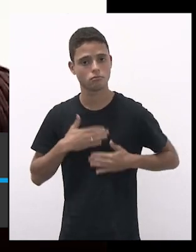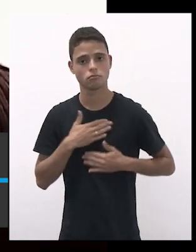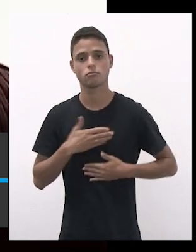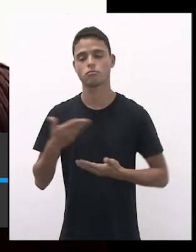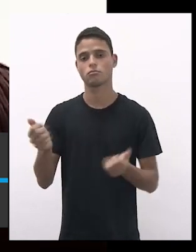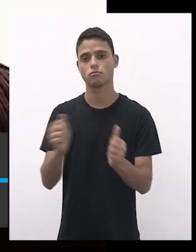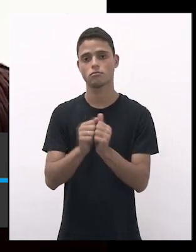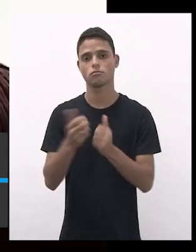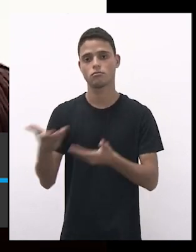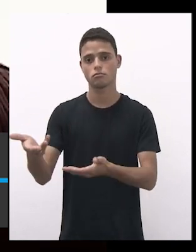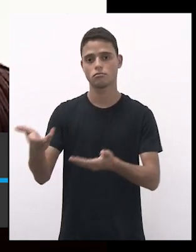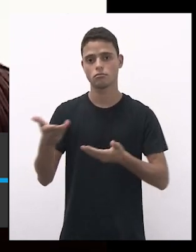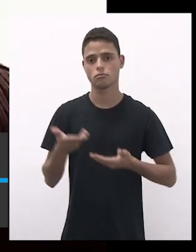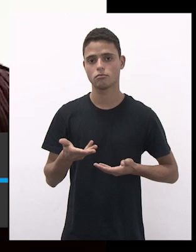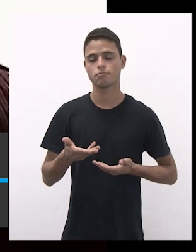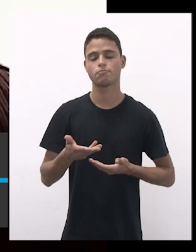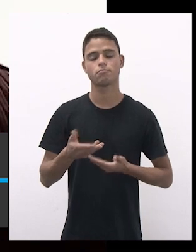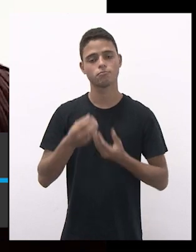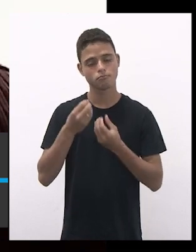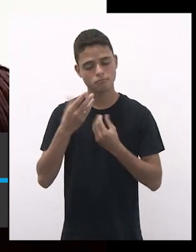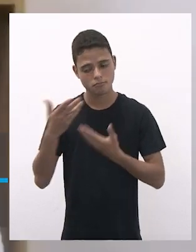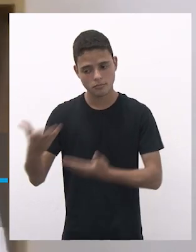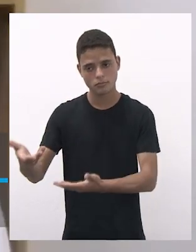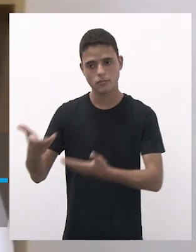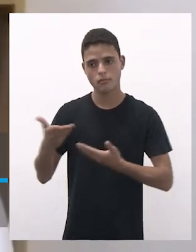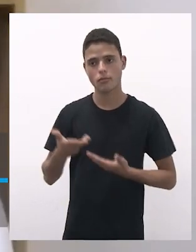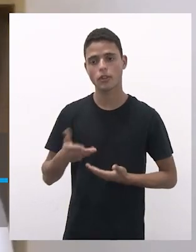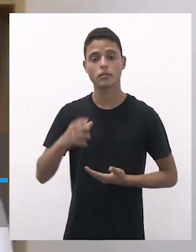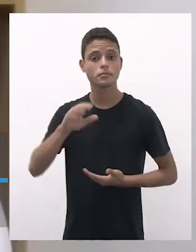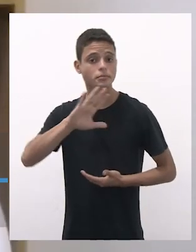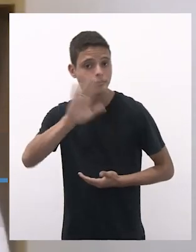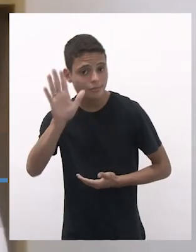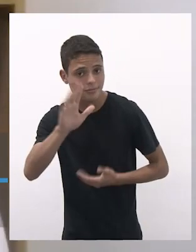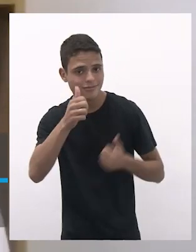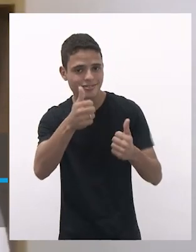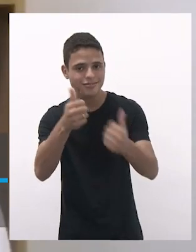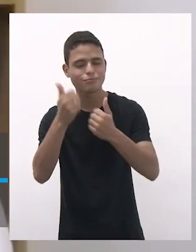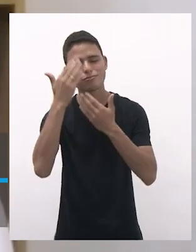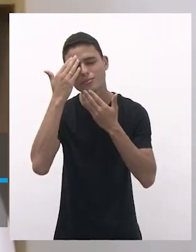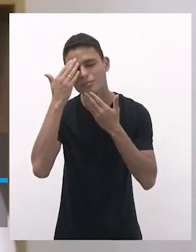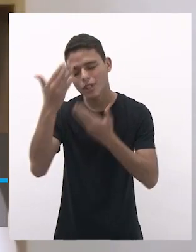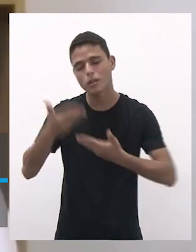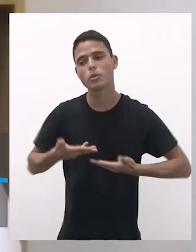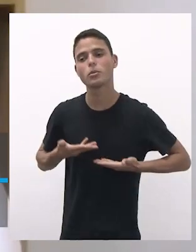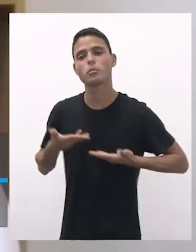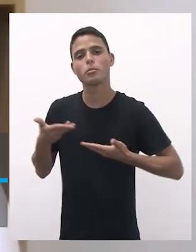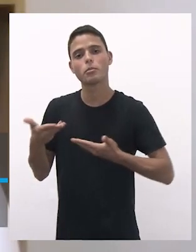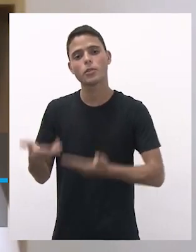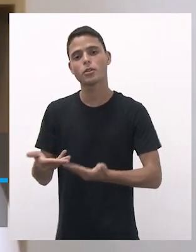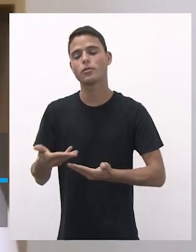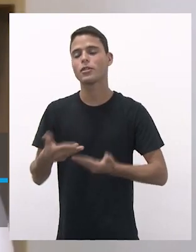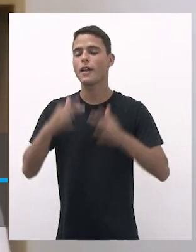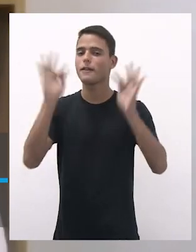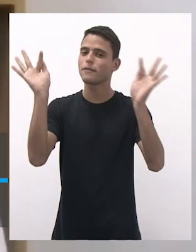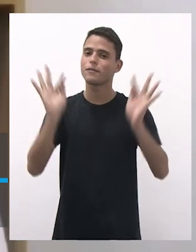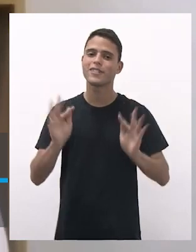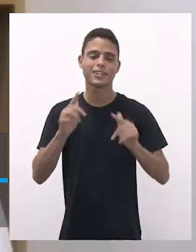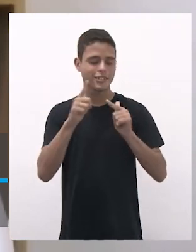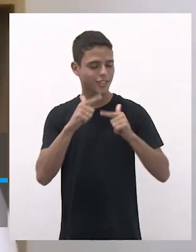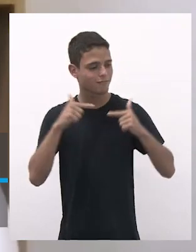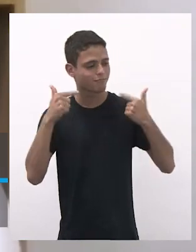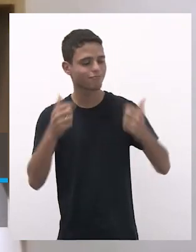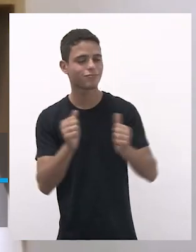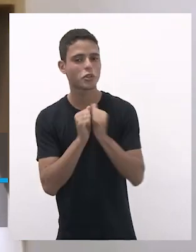conosco. Seja muito bem-vinda, Oi, Janaína. tudo bem, Edivânia? Obrigada pelo convite. Uma alegria estar aqui com